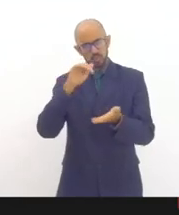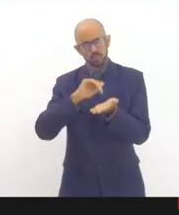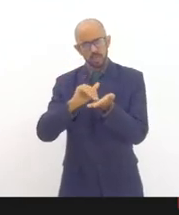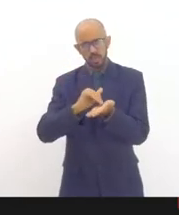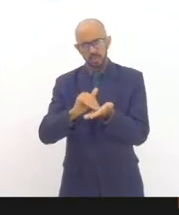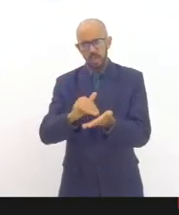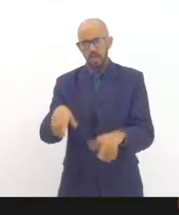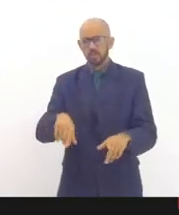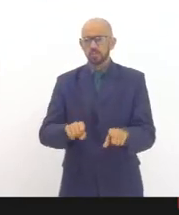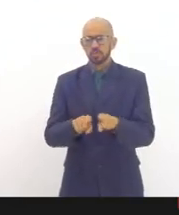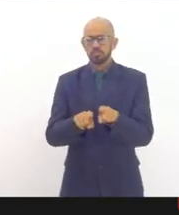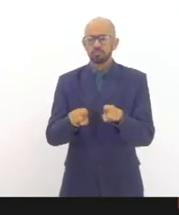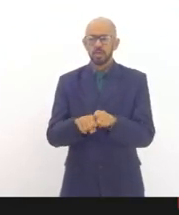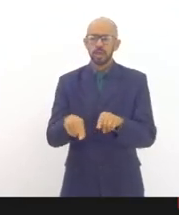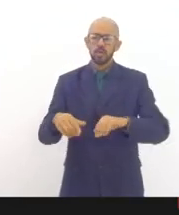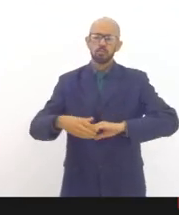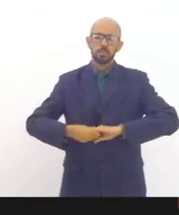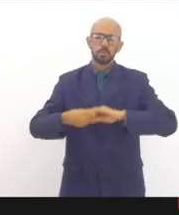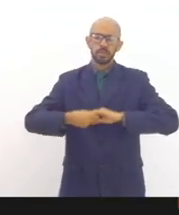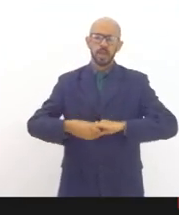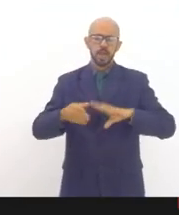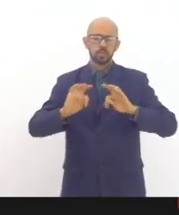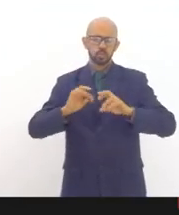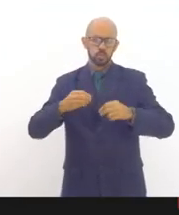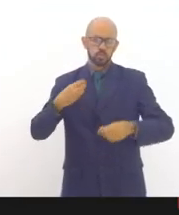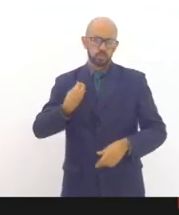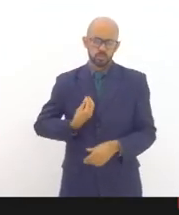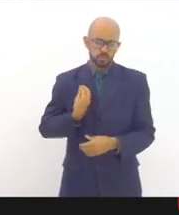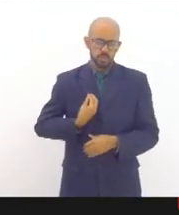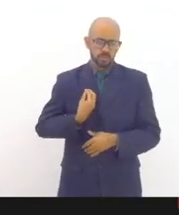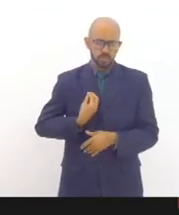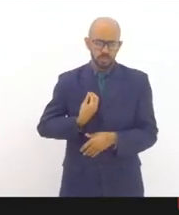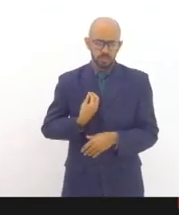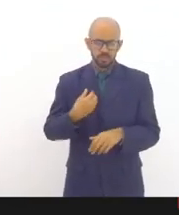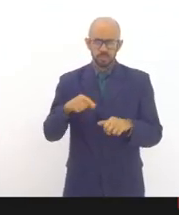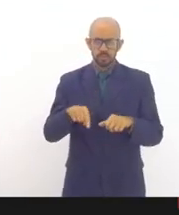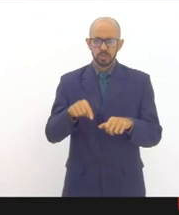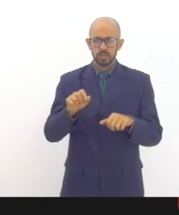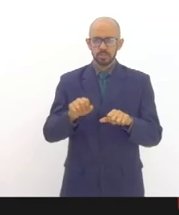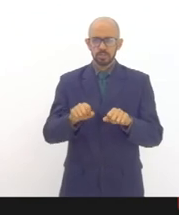também cumprimentar todos os presentes nesta